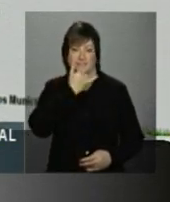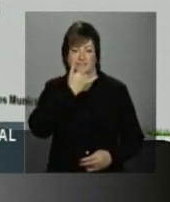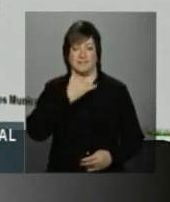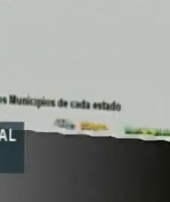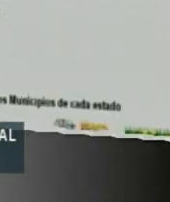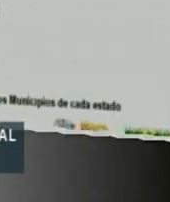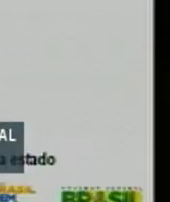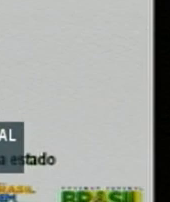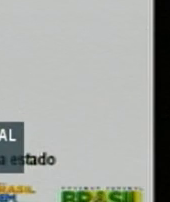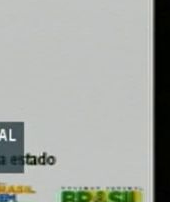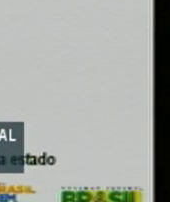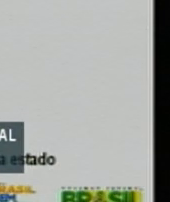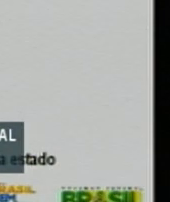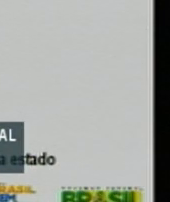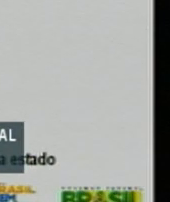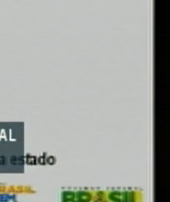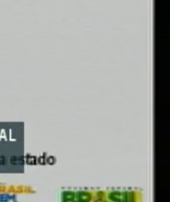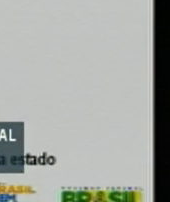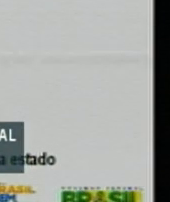porque